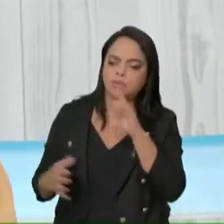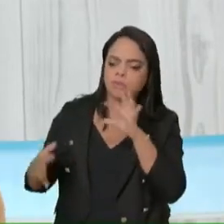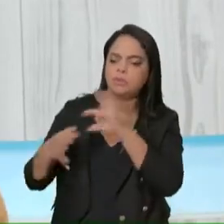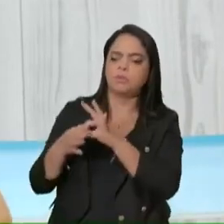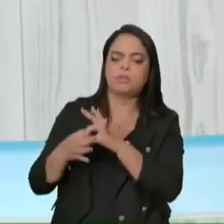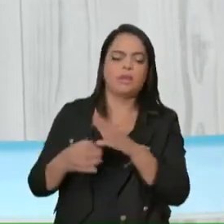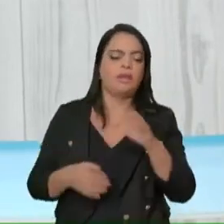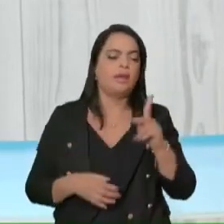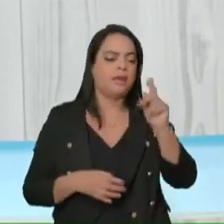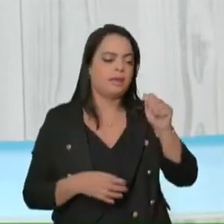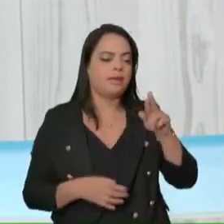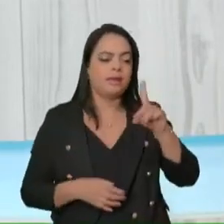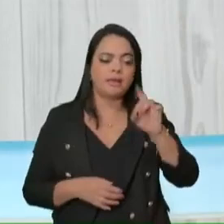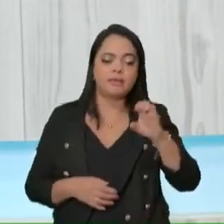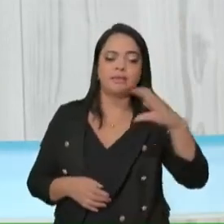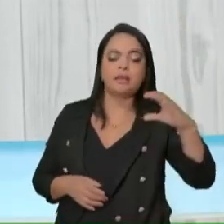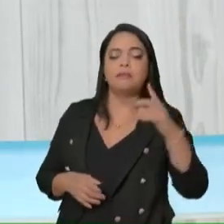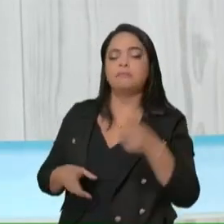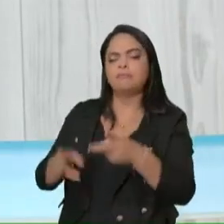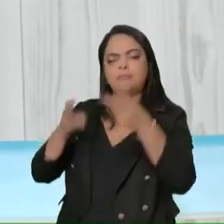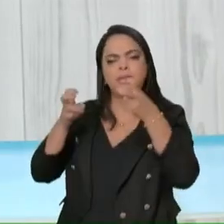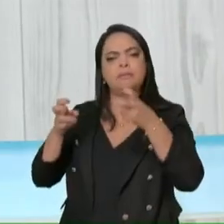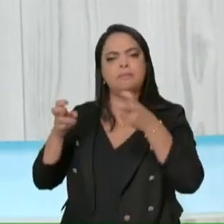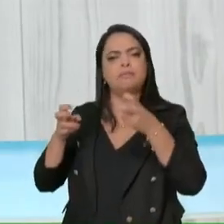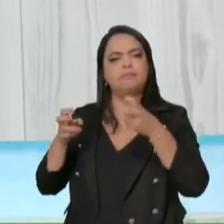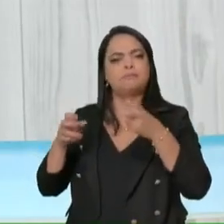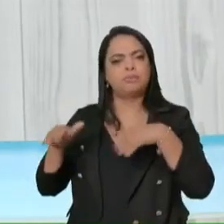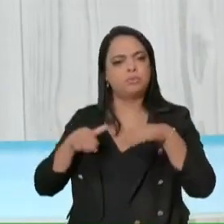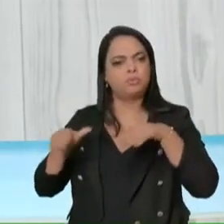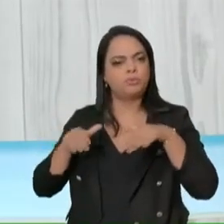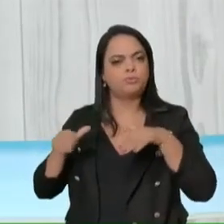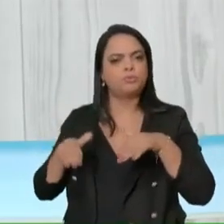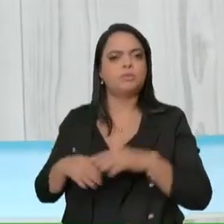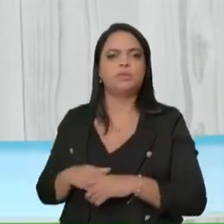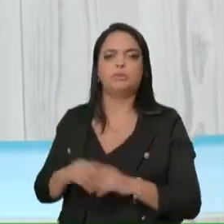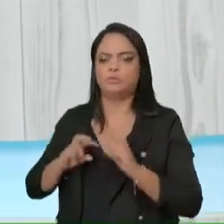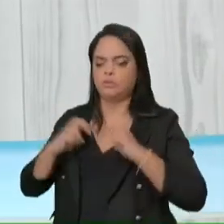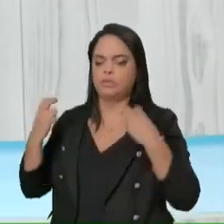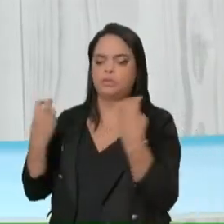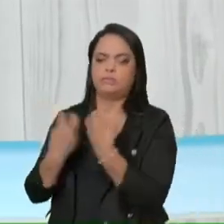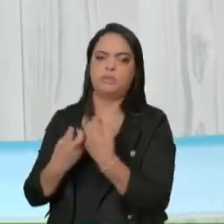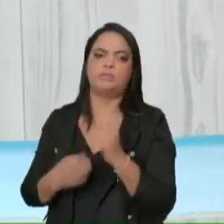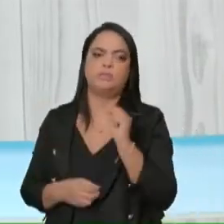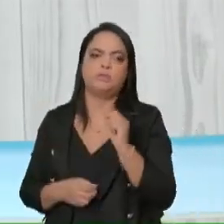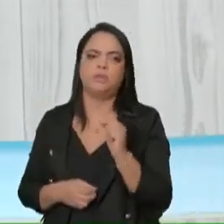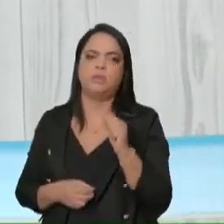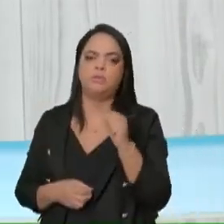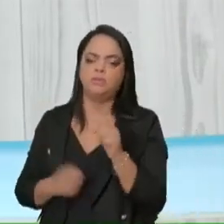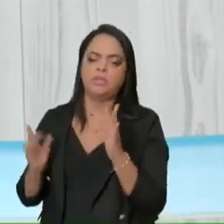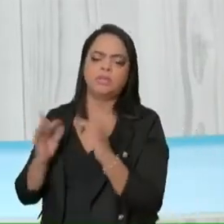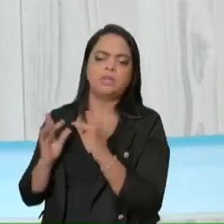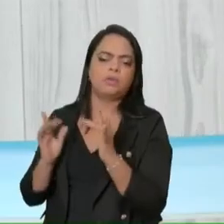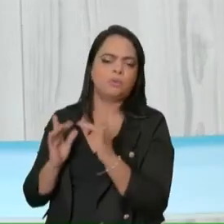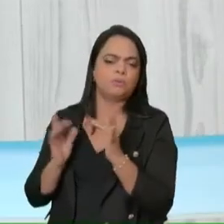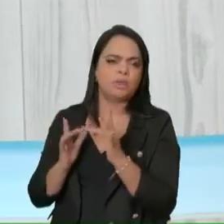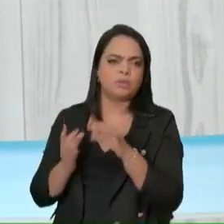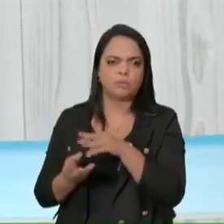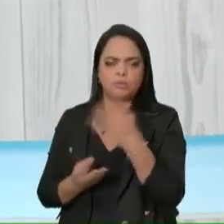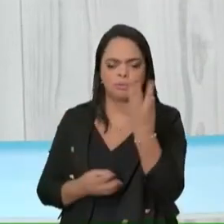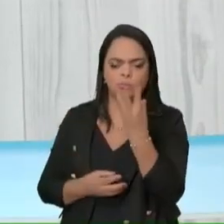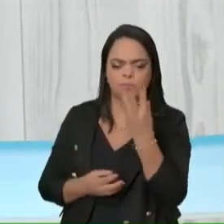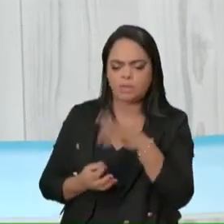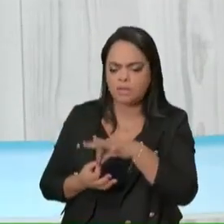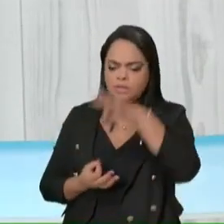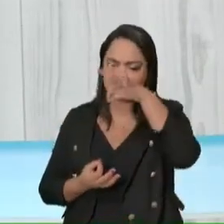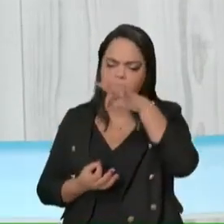Kardec percebeu em muitos movimentos dentro dos fenômenos das mesas girantes, que você vai contactar espíritos de toda a ordem, de